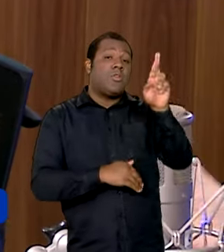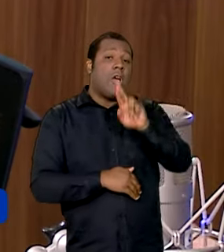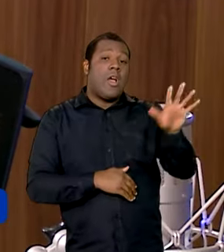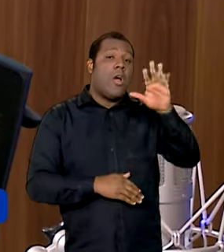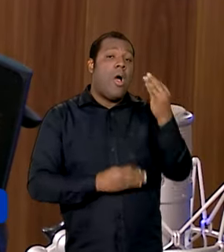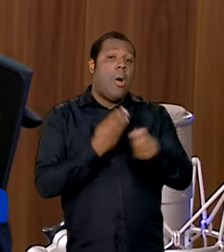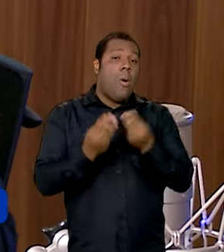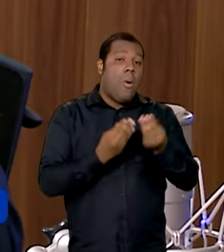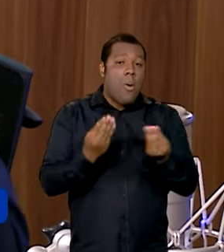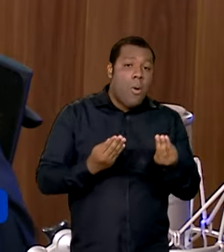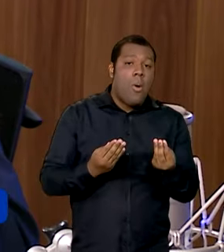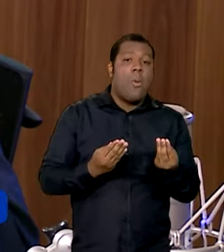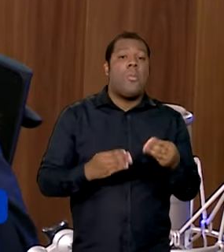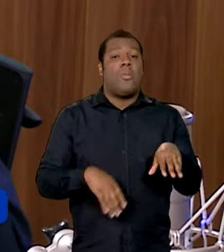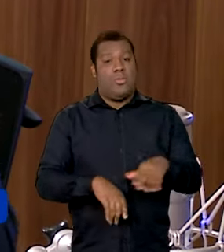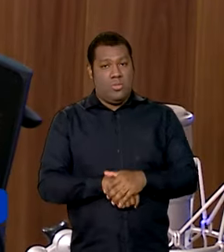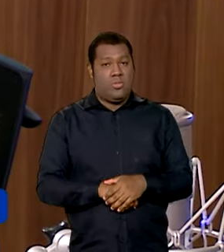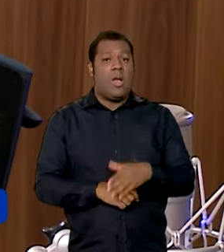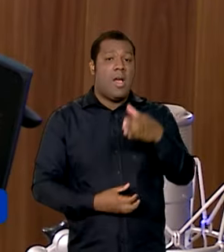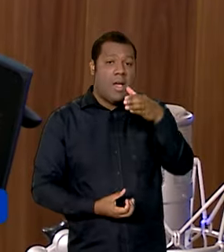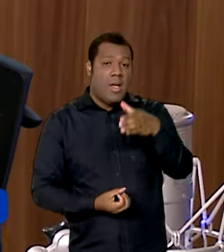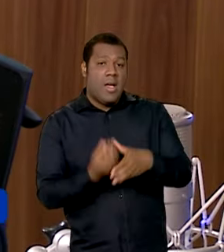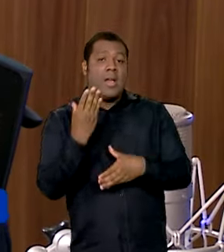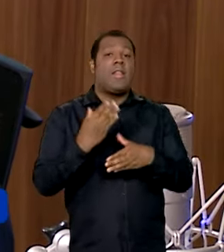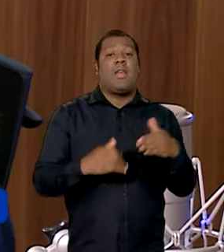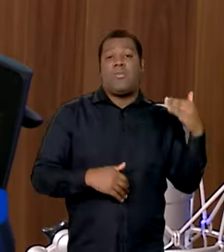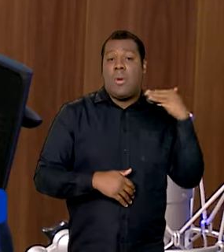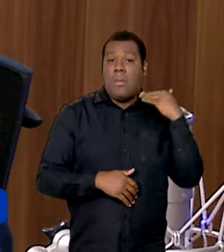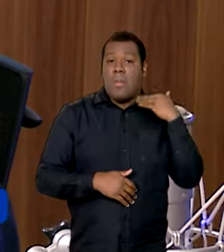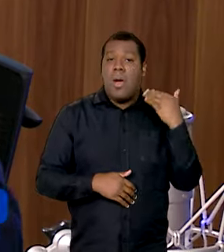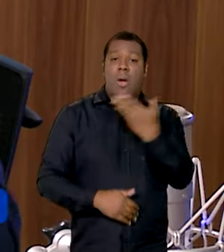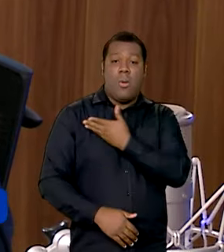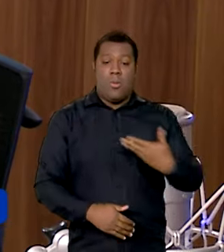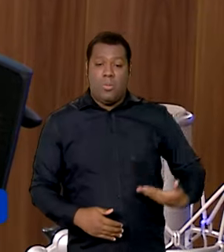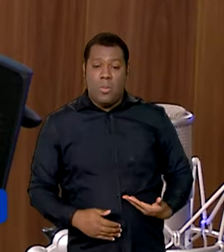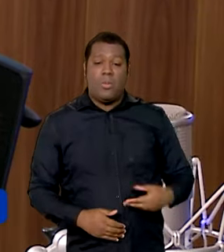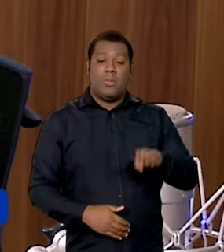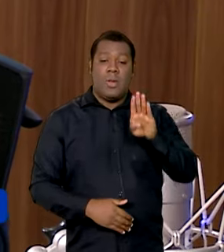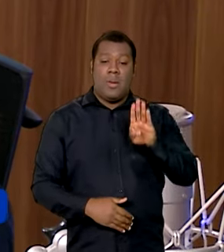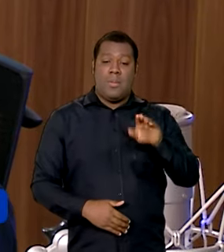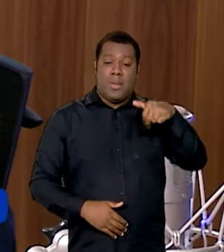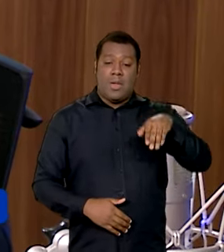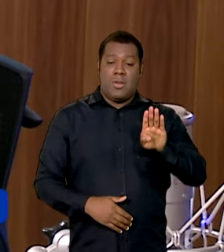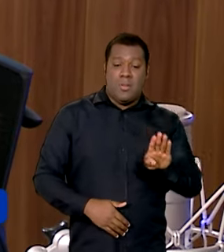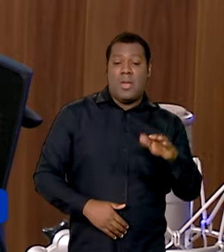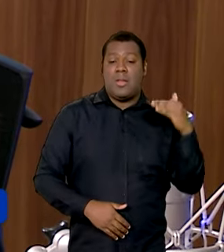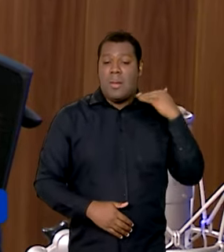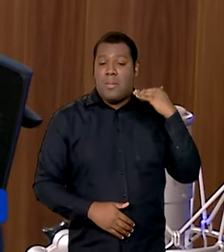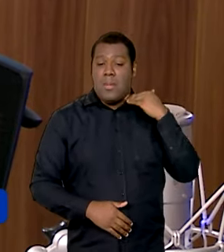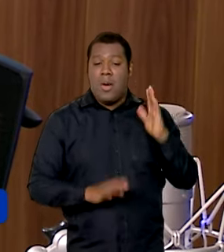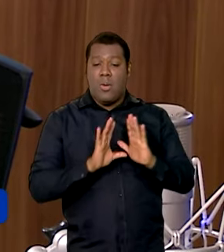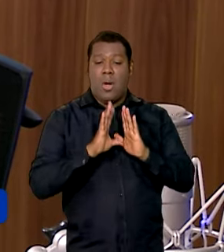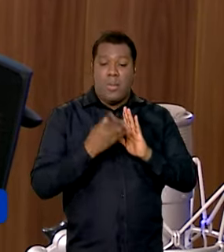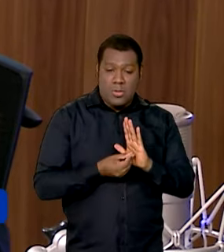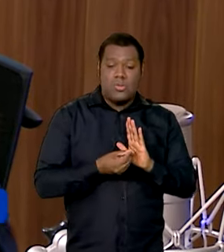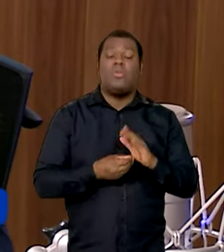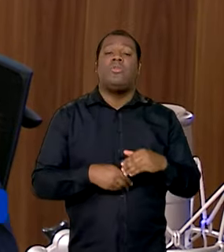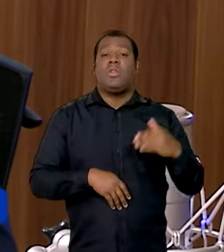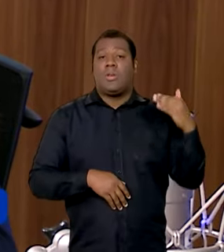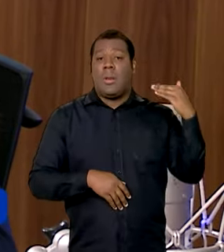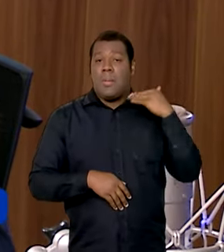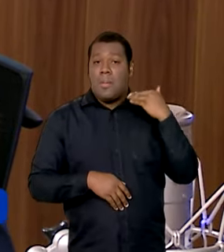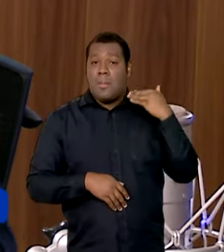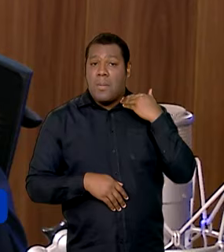superintendências os bancos Públicos como BNB Banco da Amazônia Banco do Brasil que opera aqui no